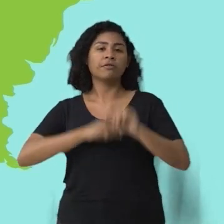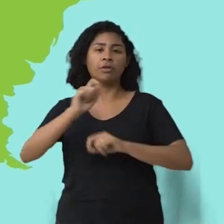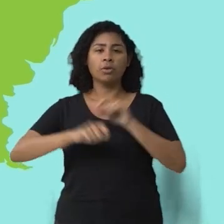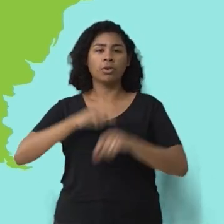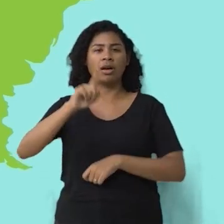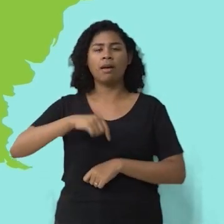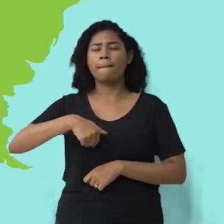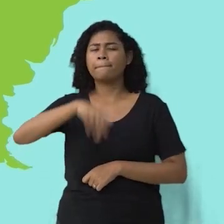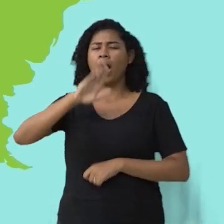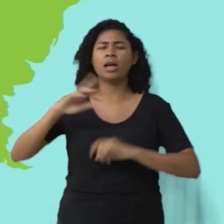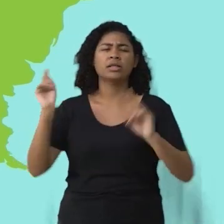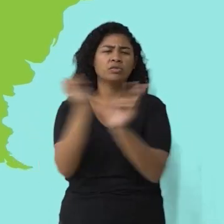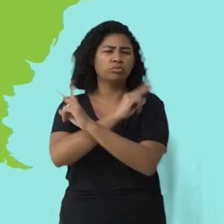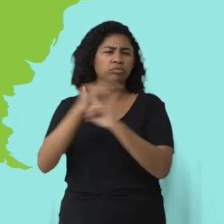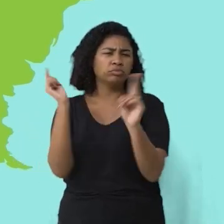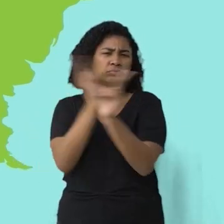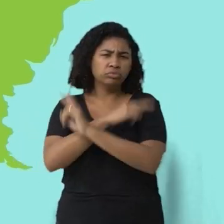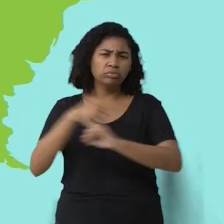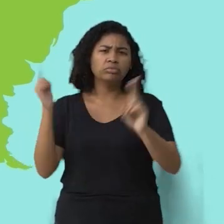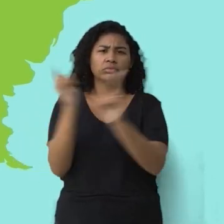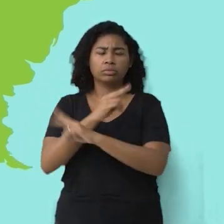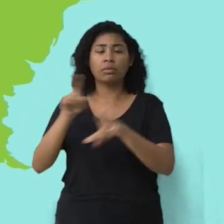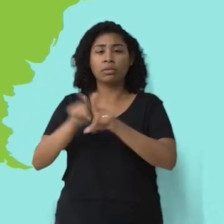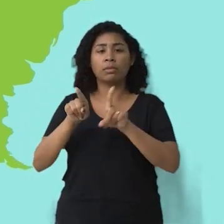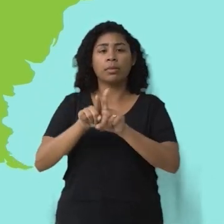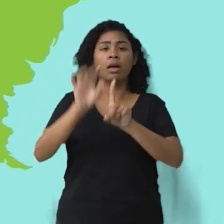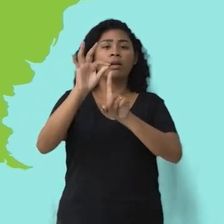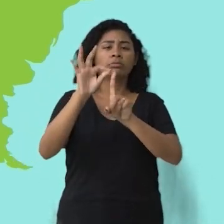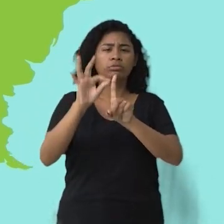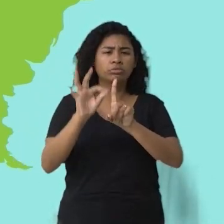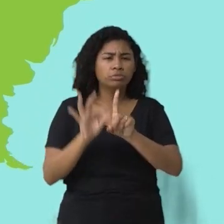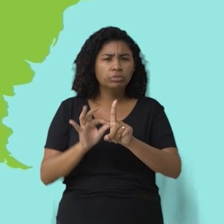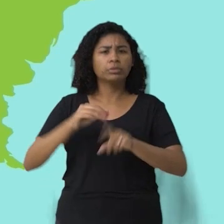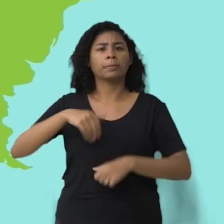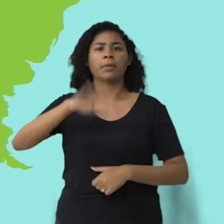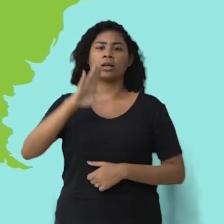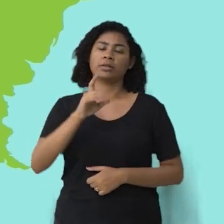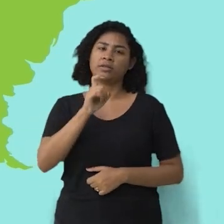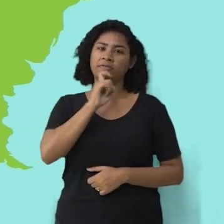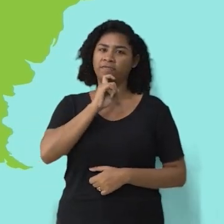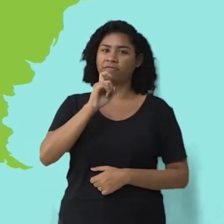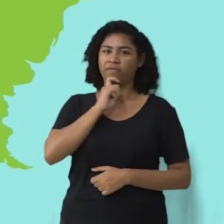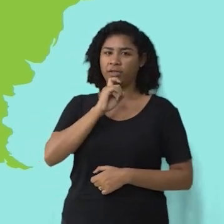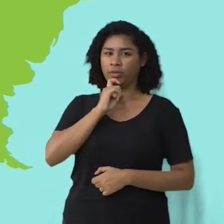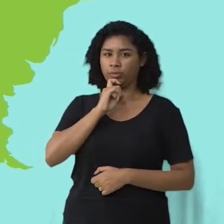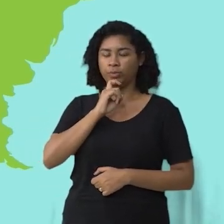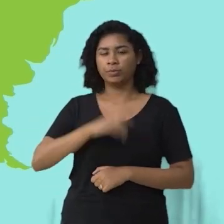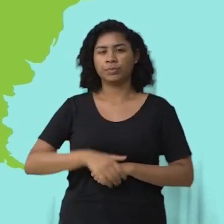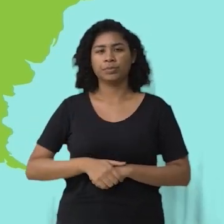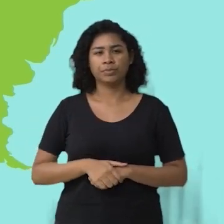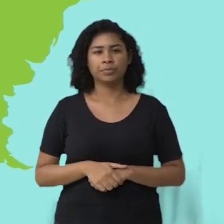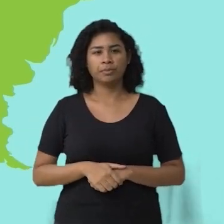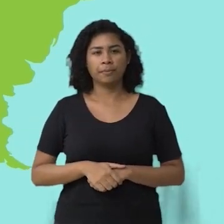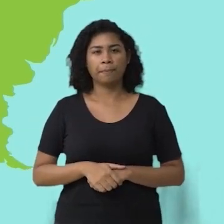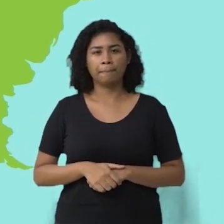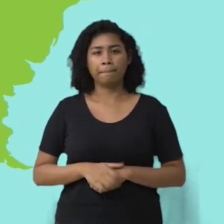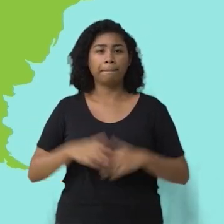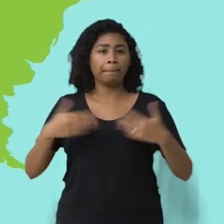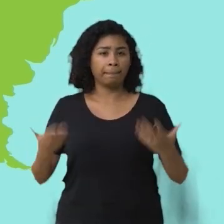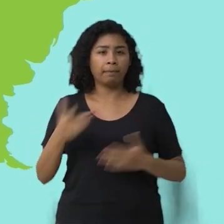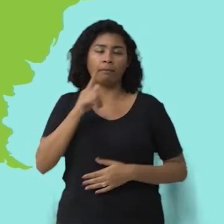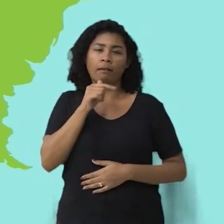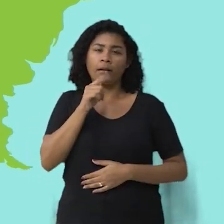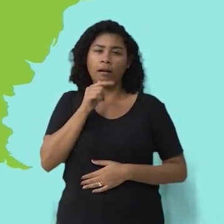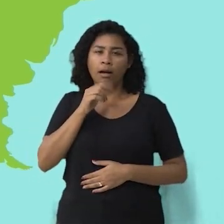ventos alísios e à diminuição da temperatura da superfície do mar no Pacífico Equatorial Leste. As águas na